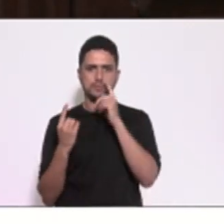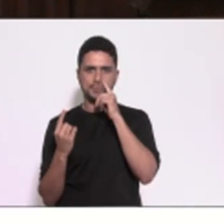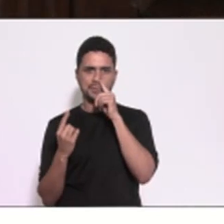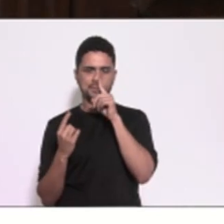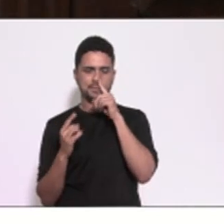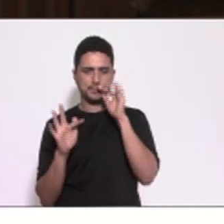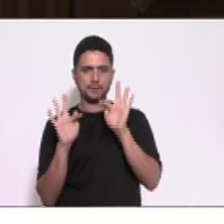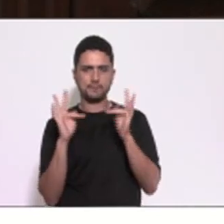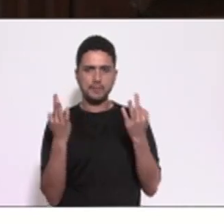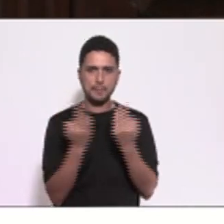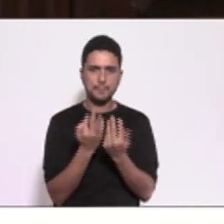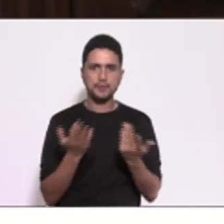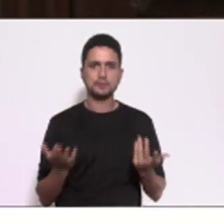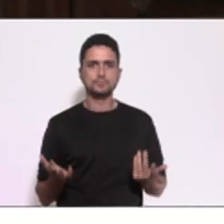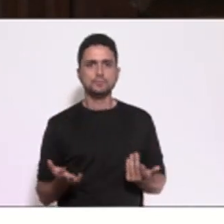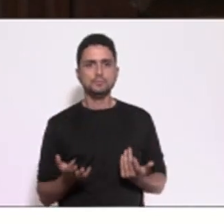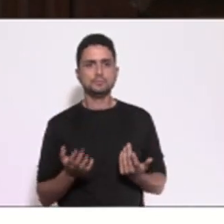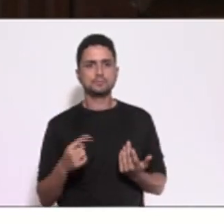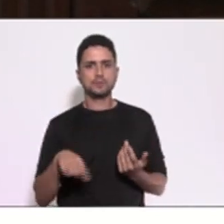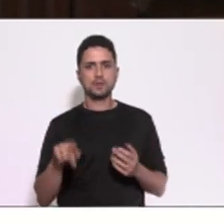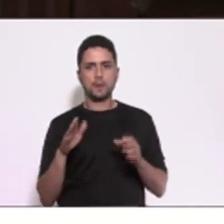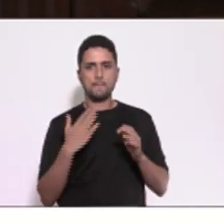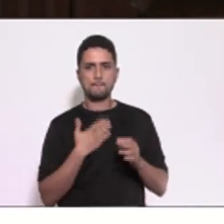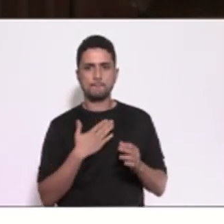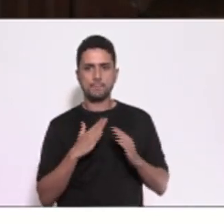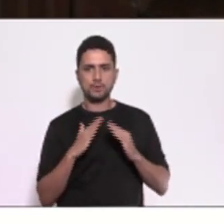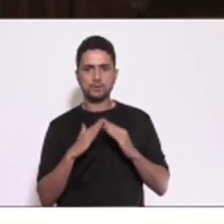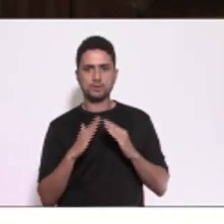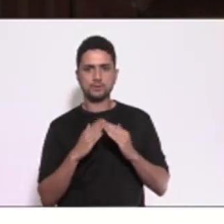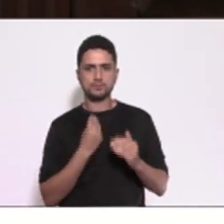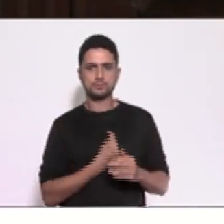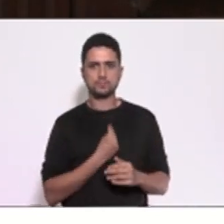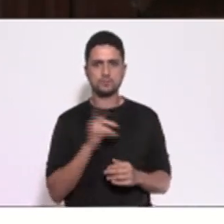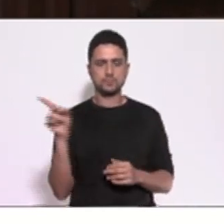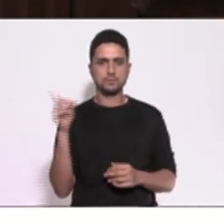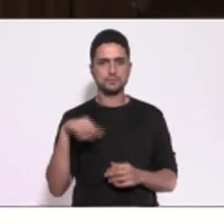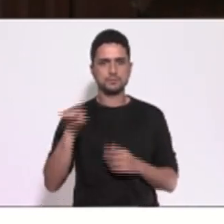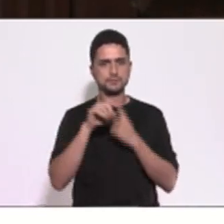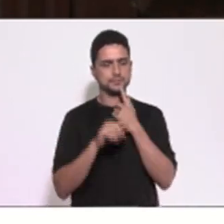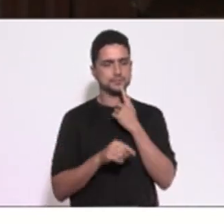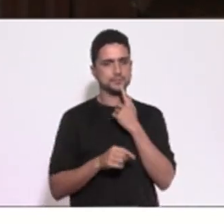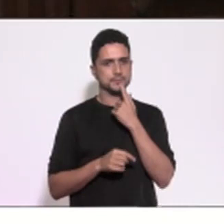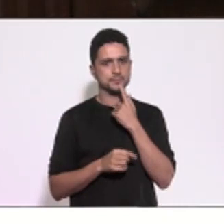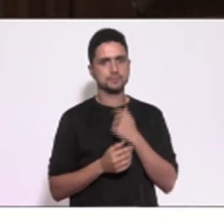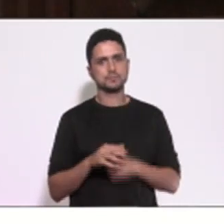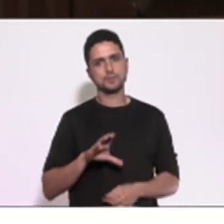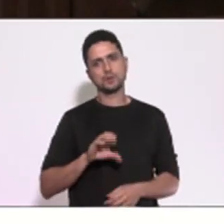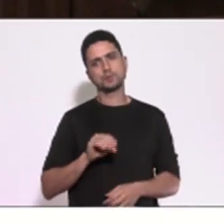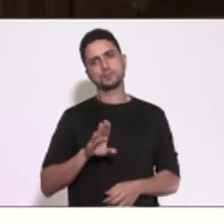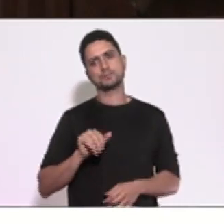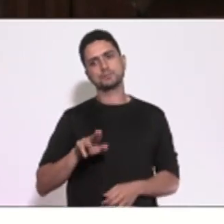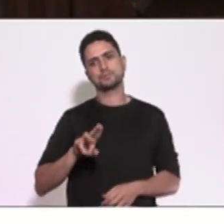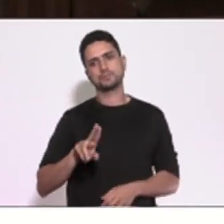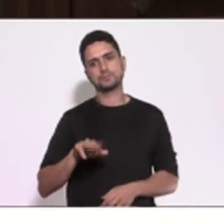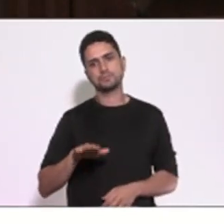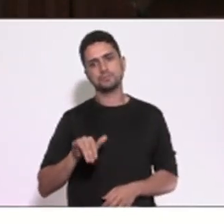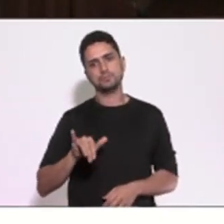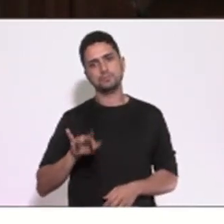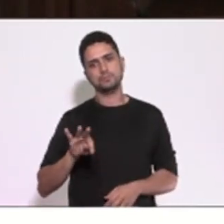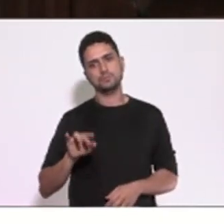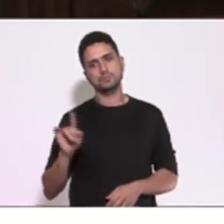das famílias que moram naquela região. A Cobal do Humaitá